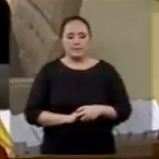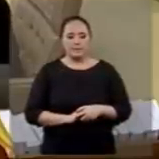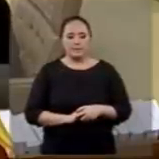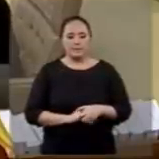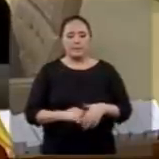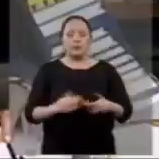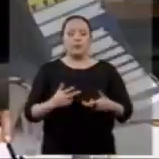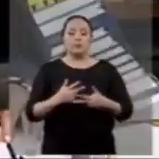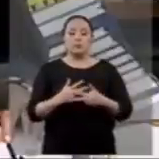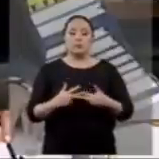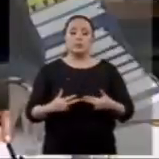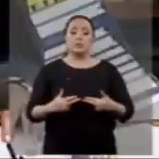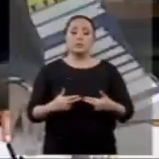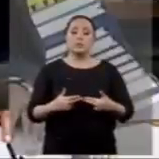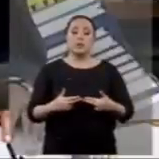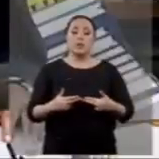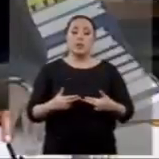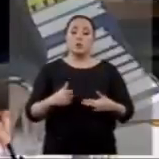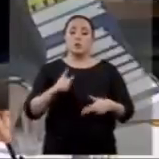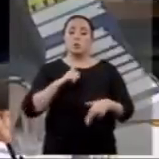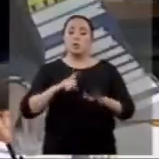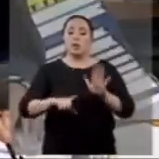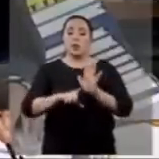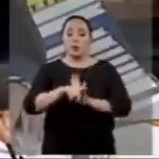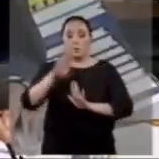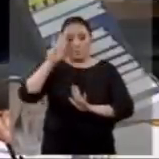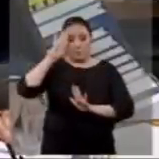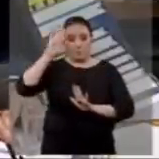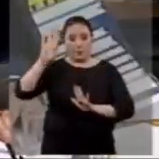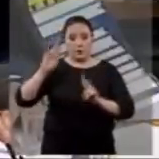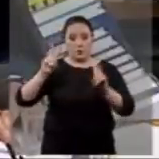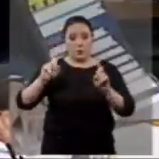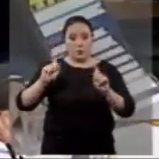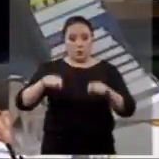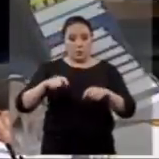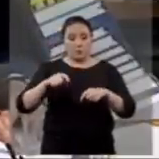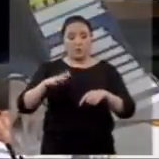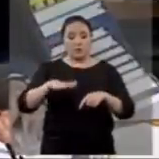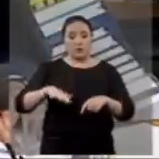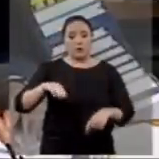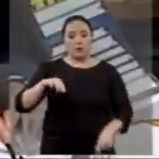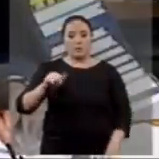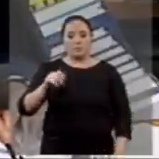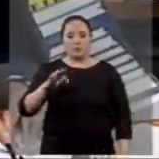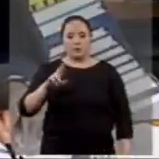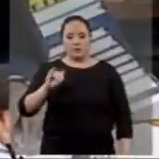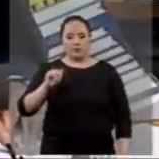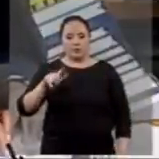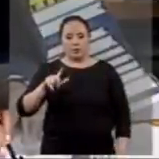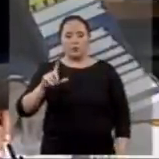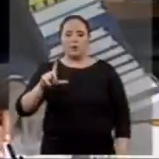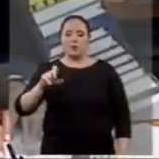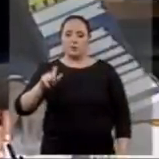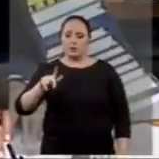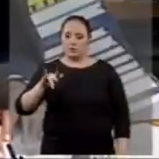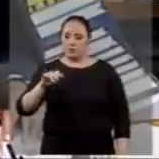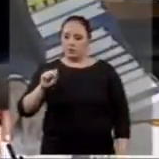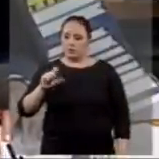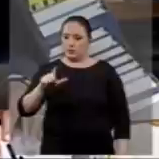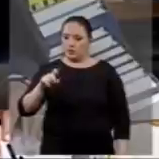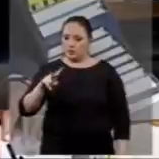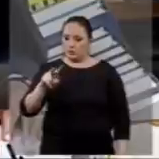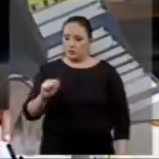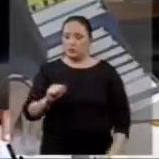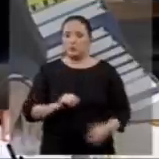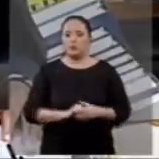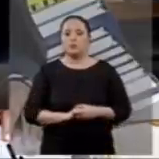que preconiza a lei maior no tocante às competências material e legislativa. Atua